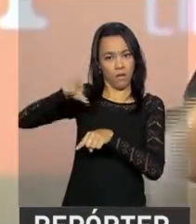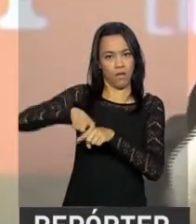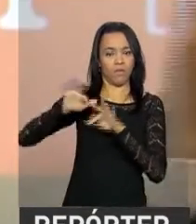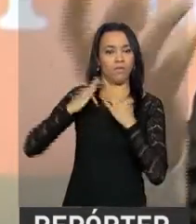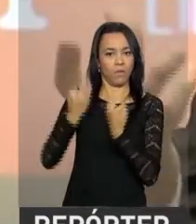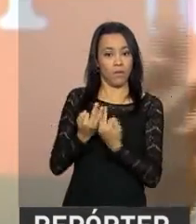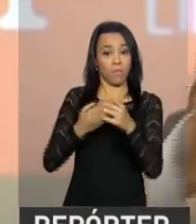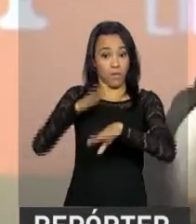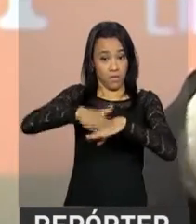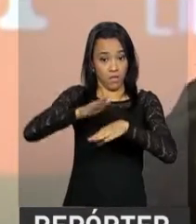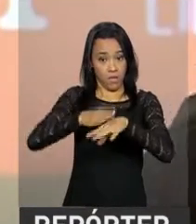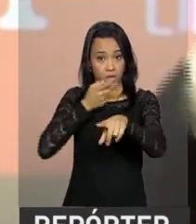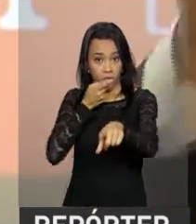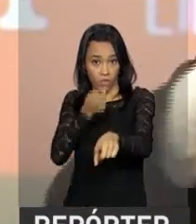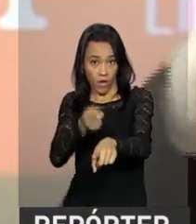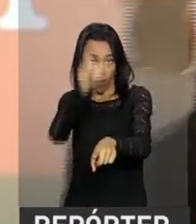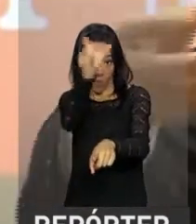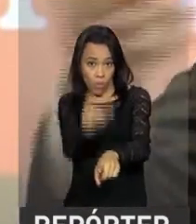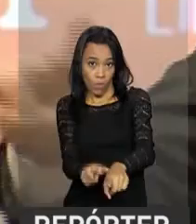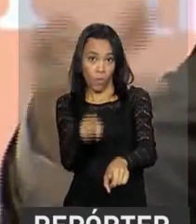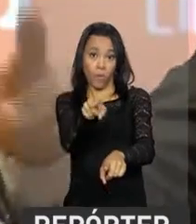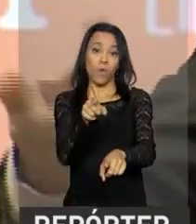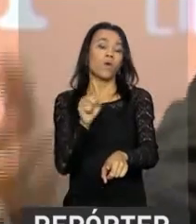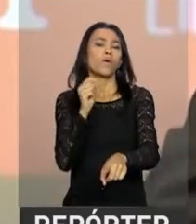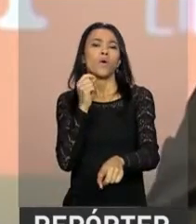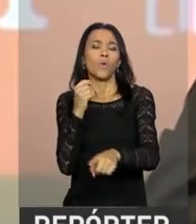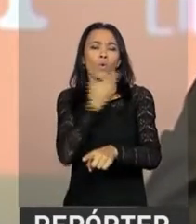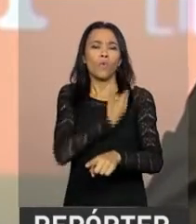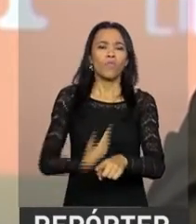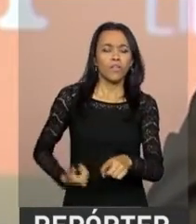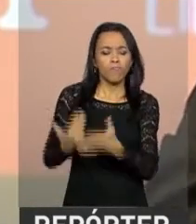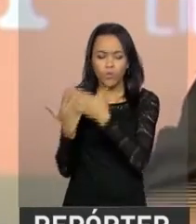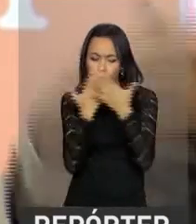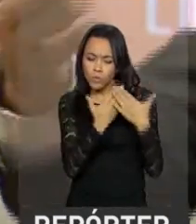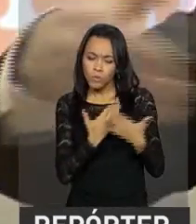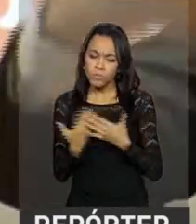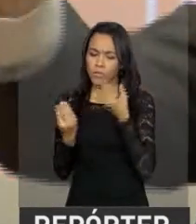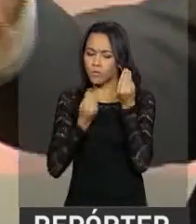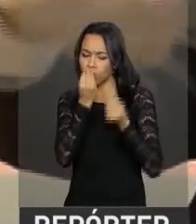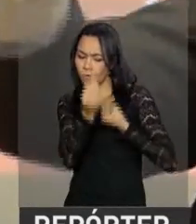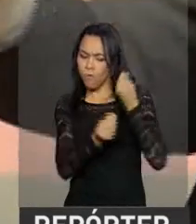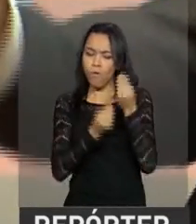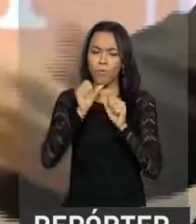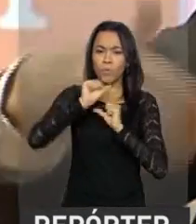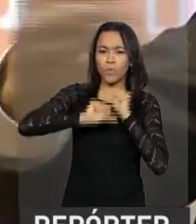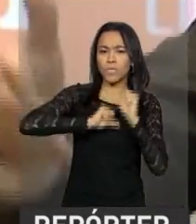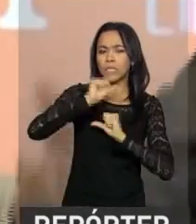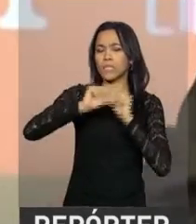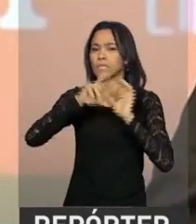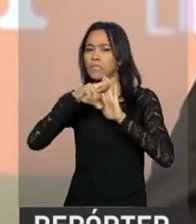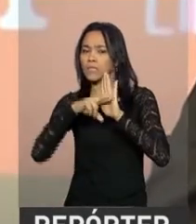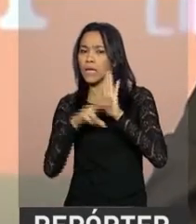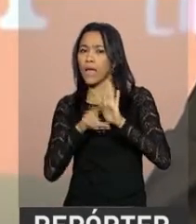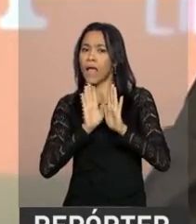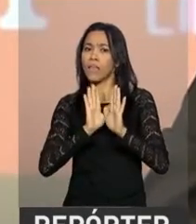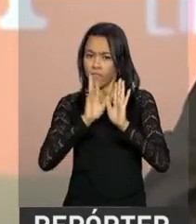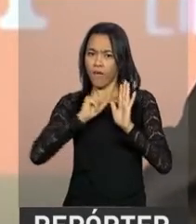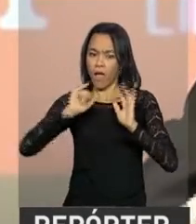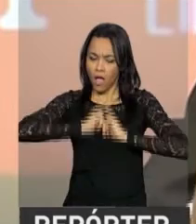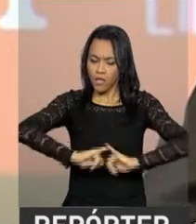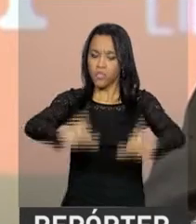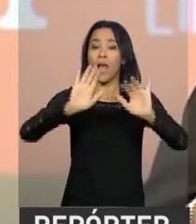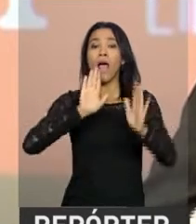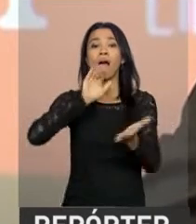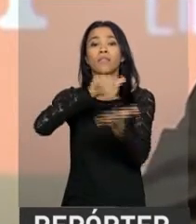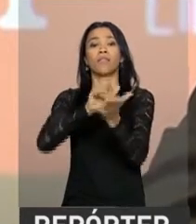social e agrário o governo está estudando as mudanças que vão ser publicadas até o final de outubro ea idéia